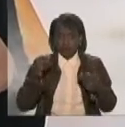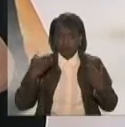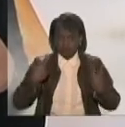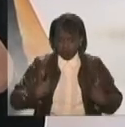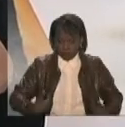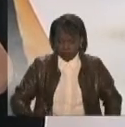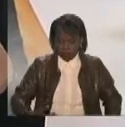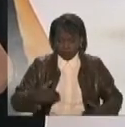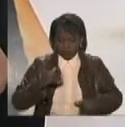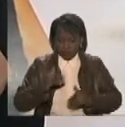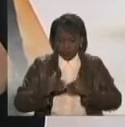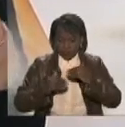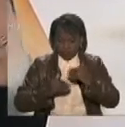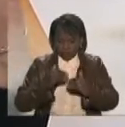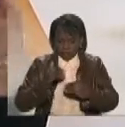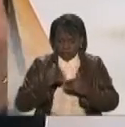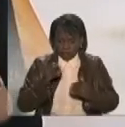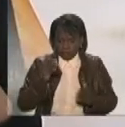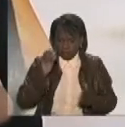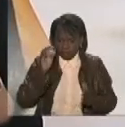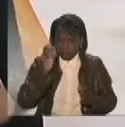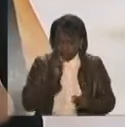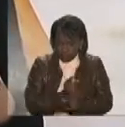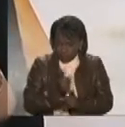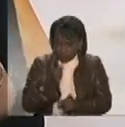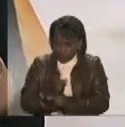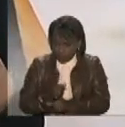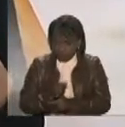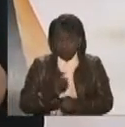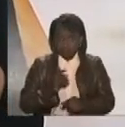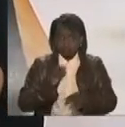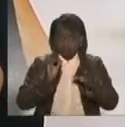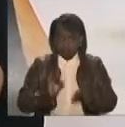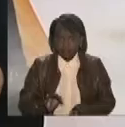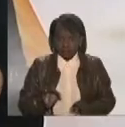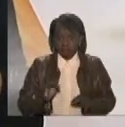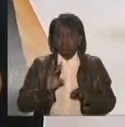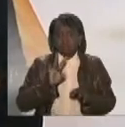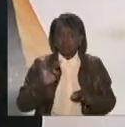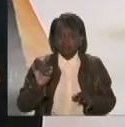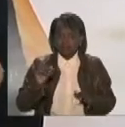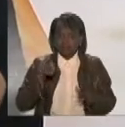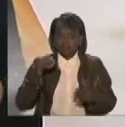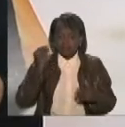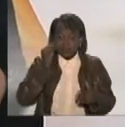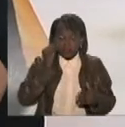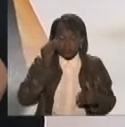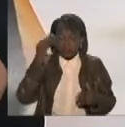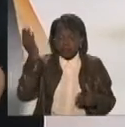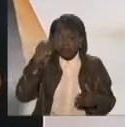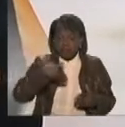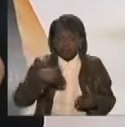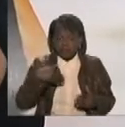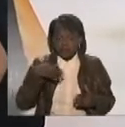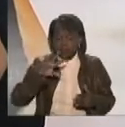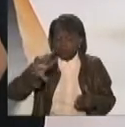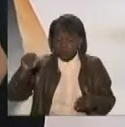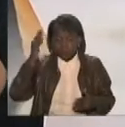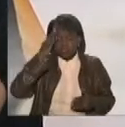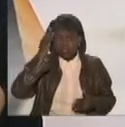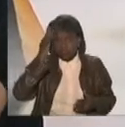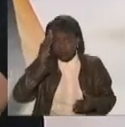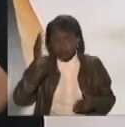ele é um processo como se fosse de validação. É um processo onde a gente vai colocar à prova todos